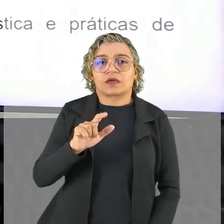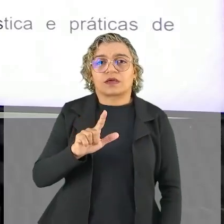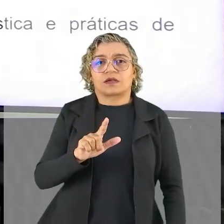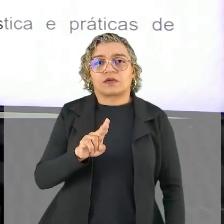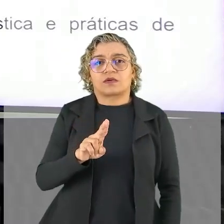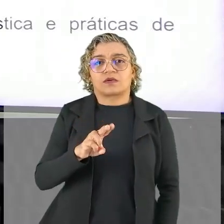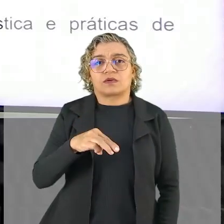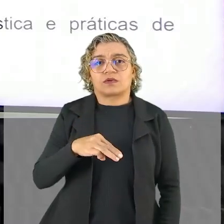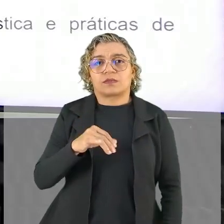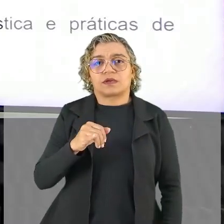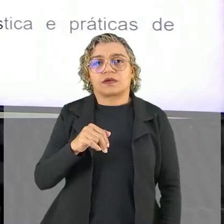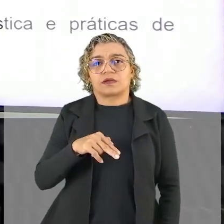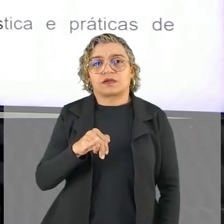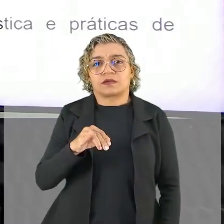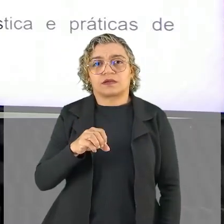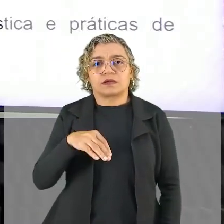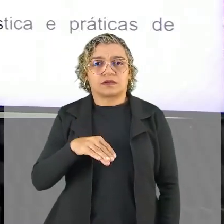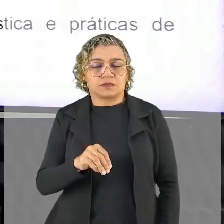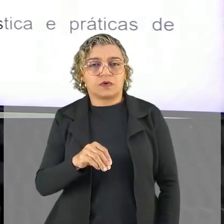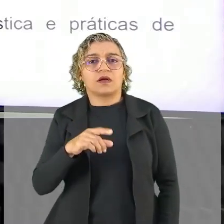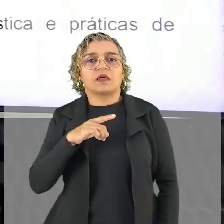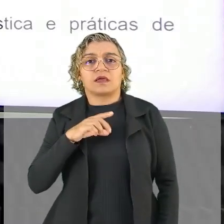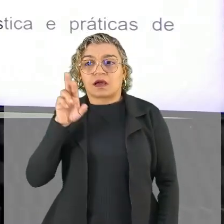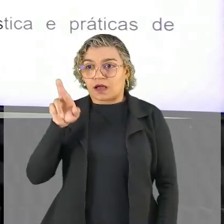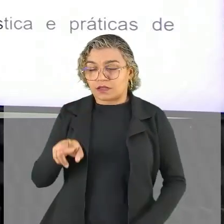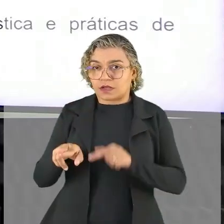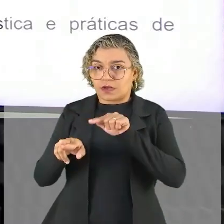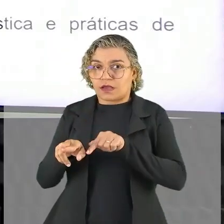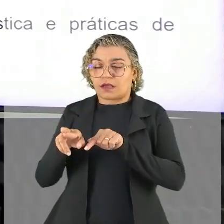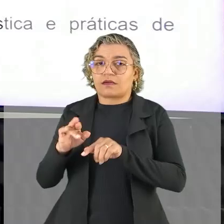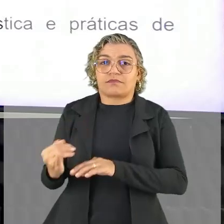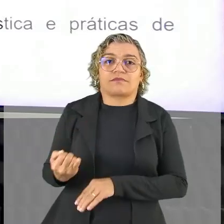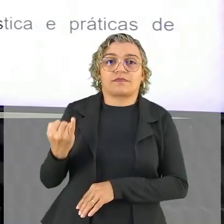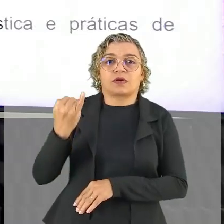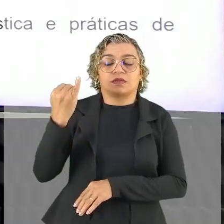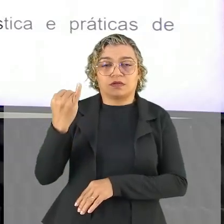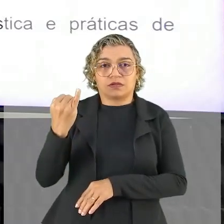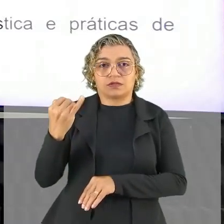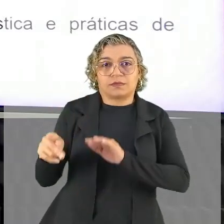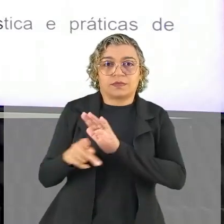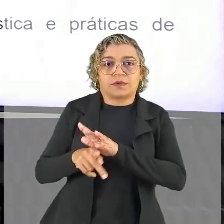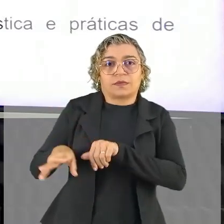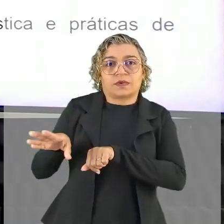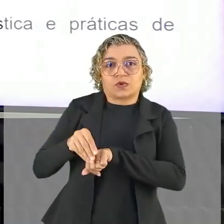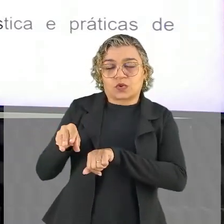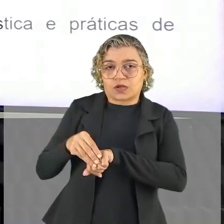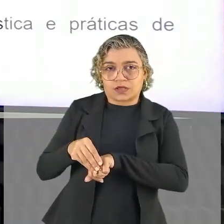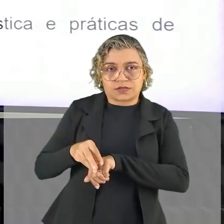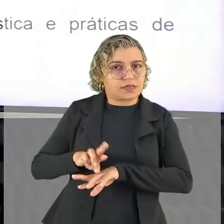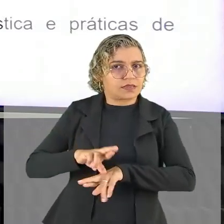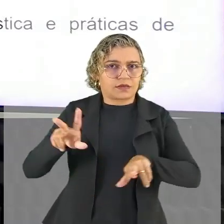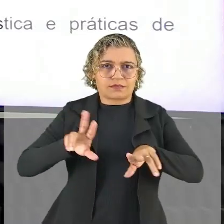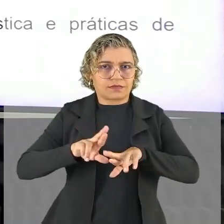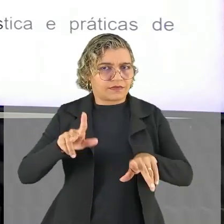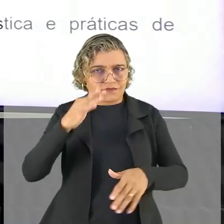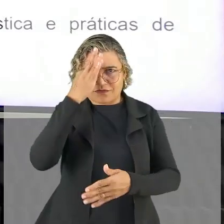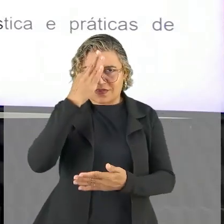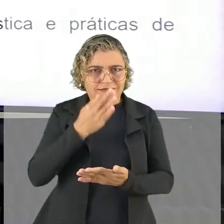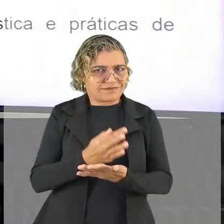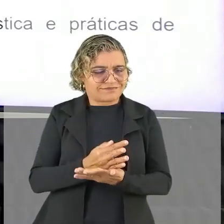ter maior relevância para a obtenção do conhecimento e não mais a fé. Letra